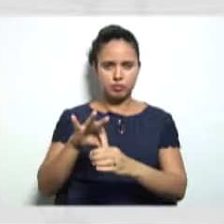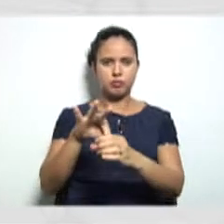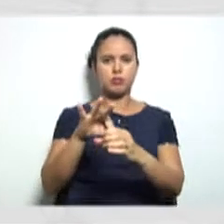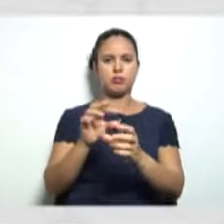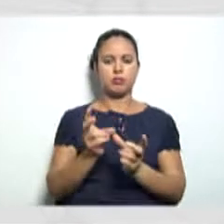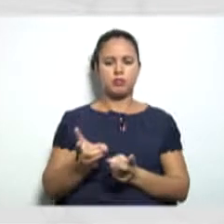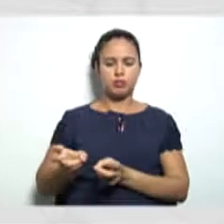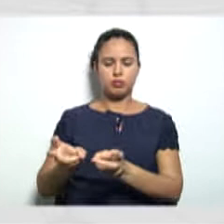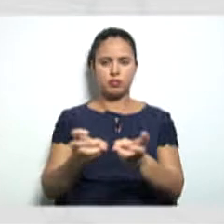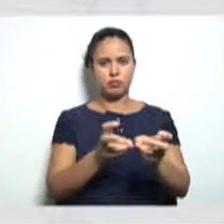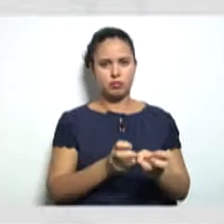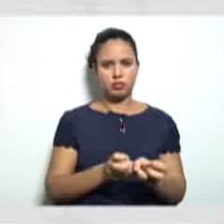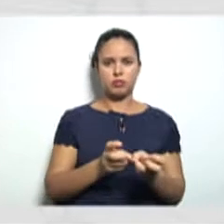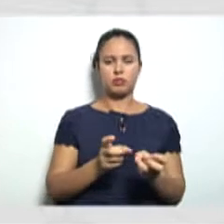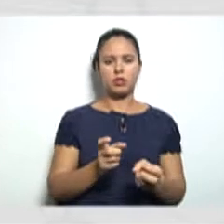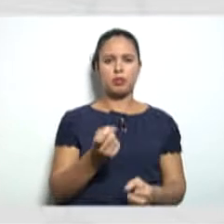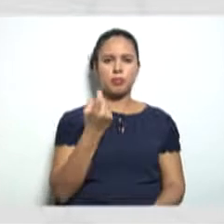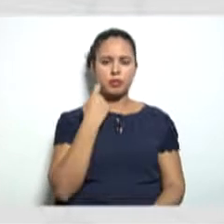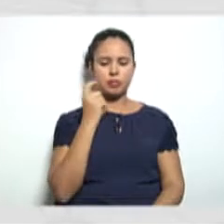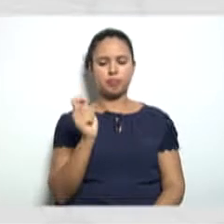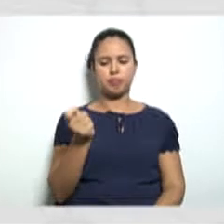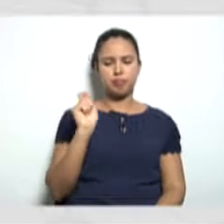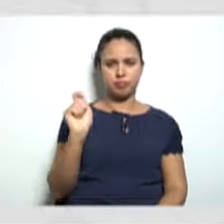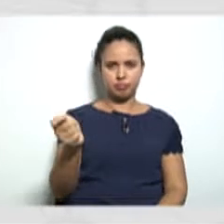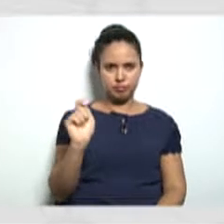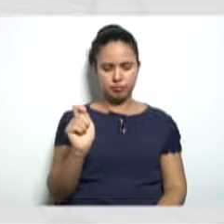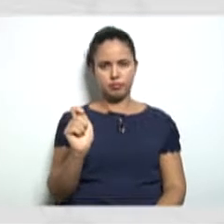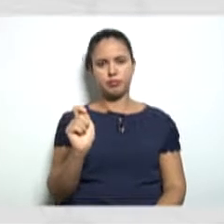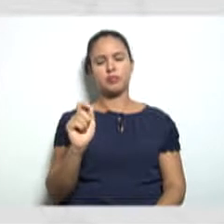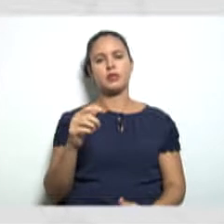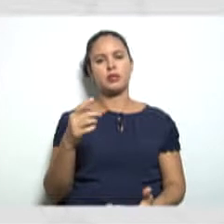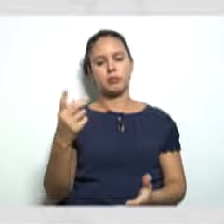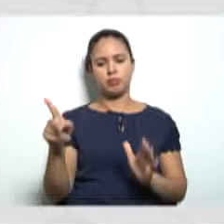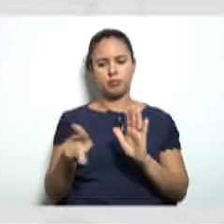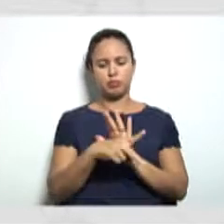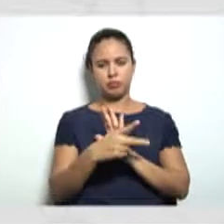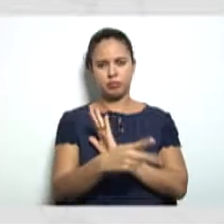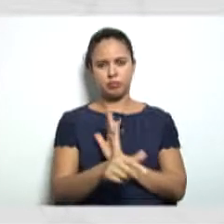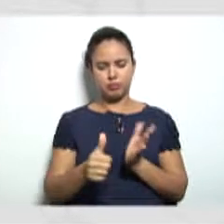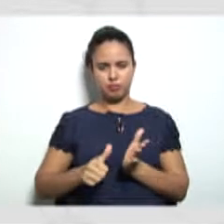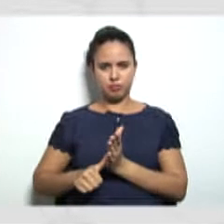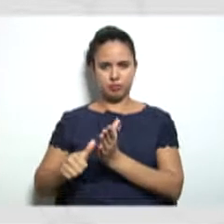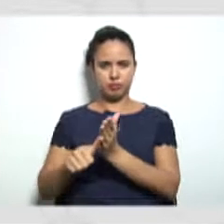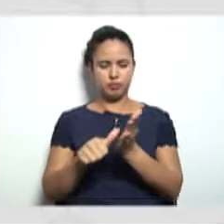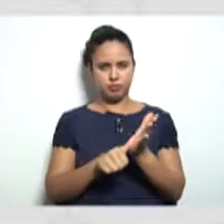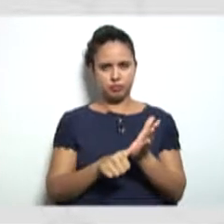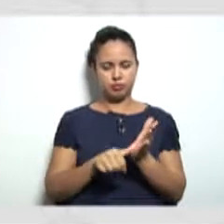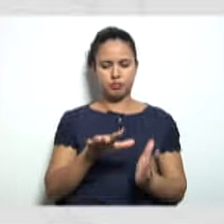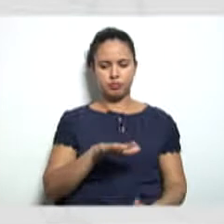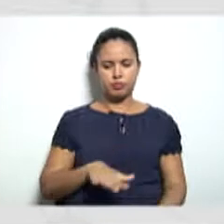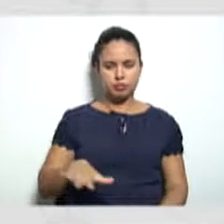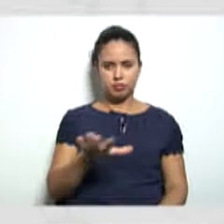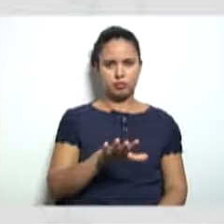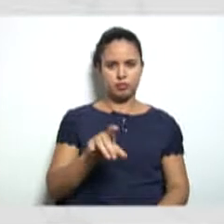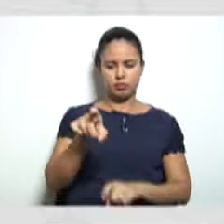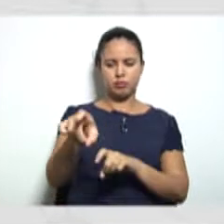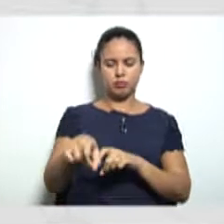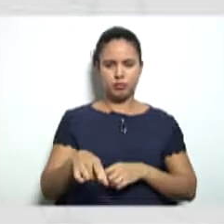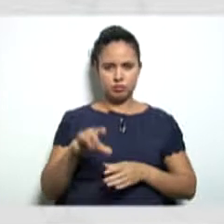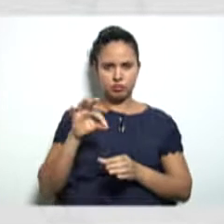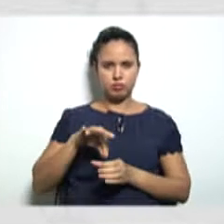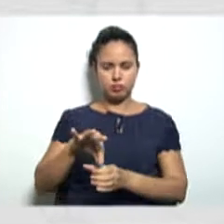pesca. E os meios de produção pertencem aos associados. No ramo agropecuário, uma